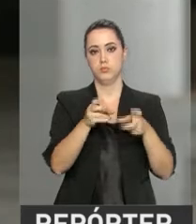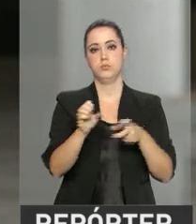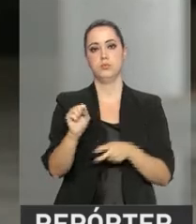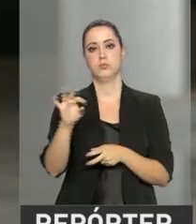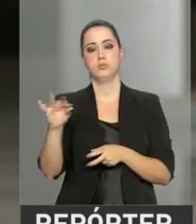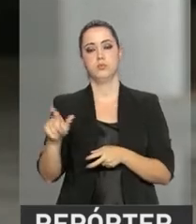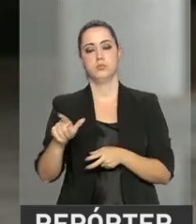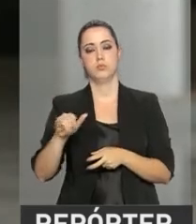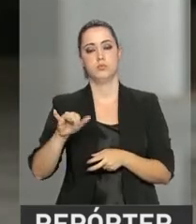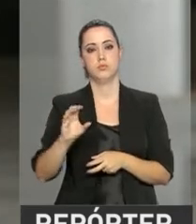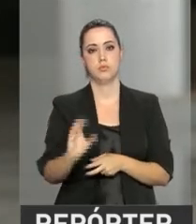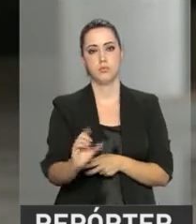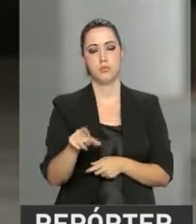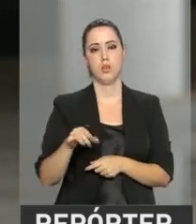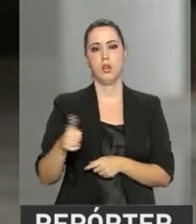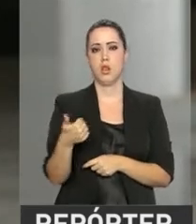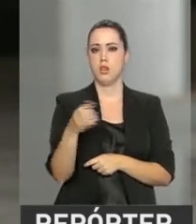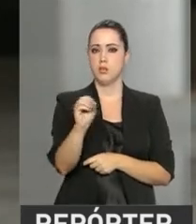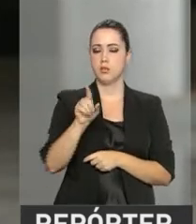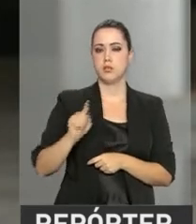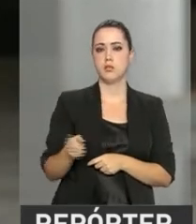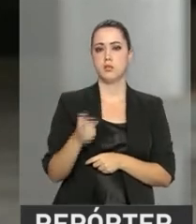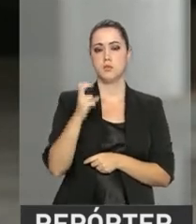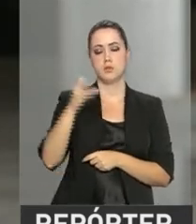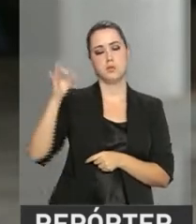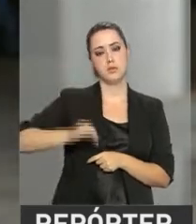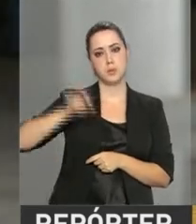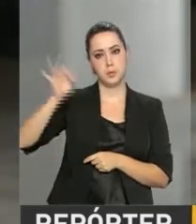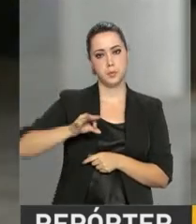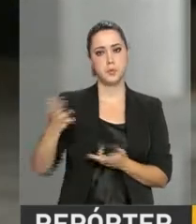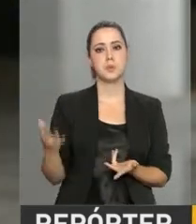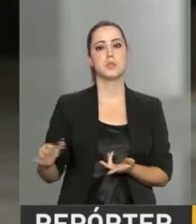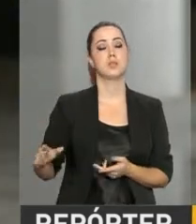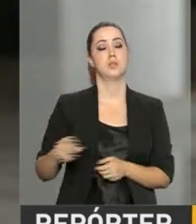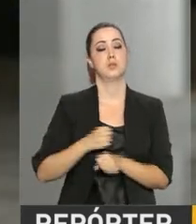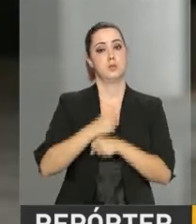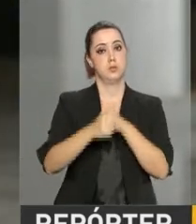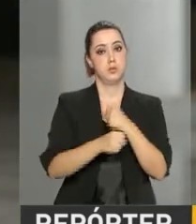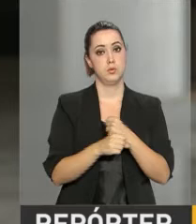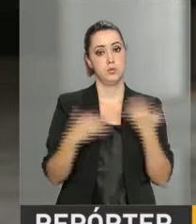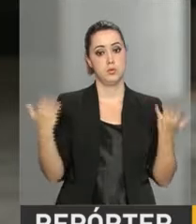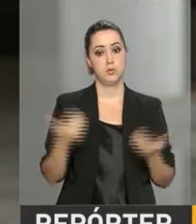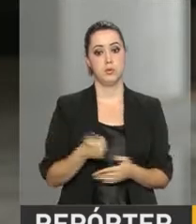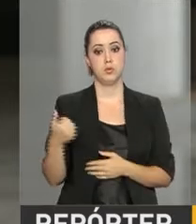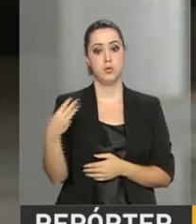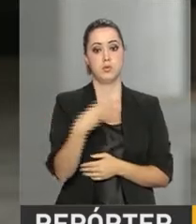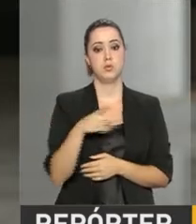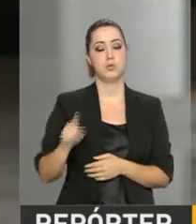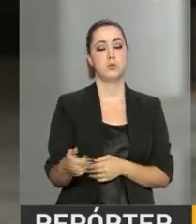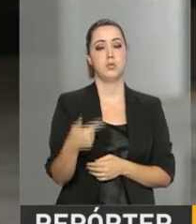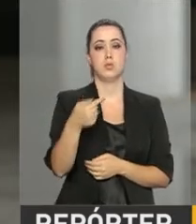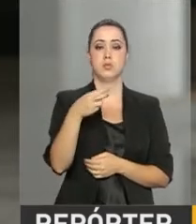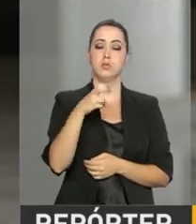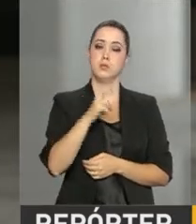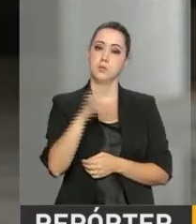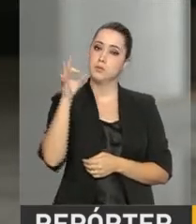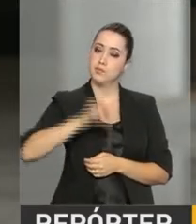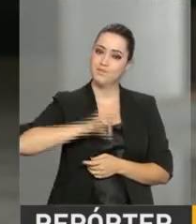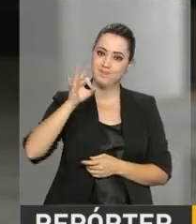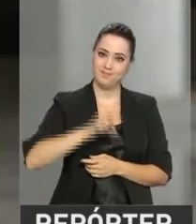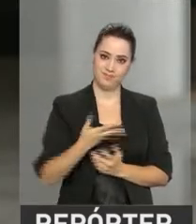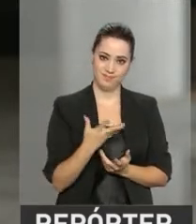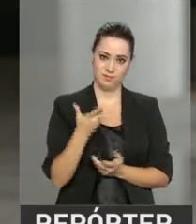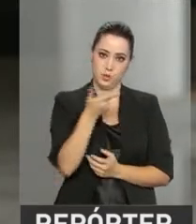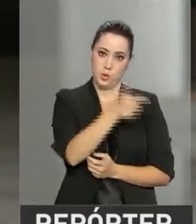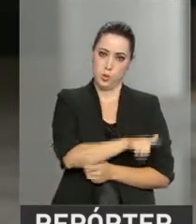selic ela deve ficar em 10 e meio por cento no ano que vem sendo que agora está em 13,75 por cento outro lado